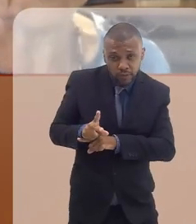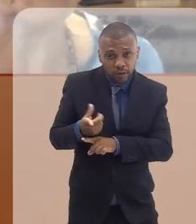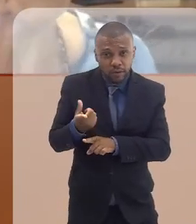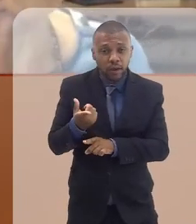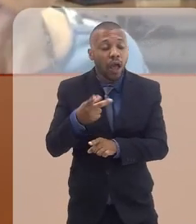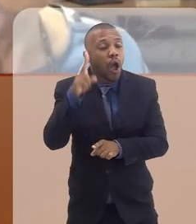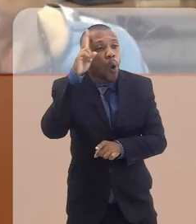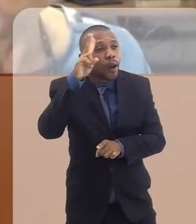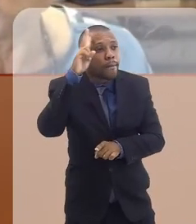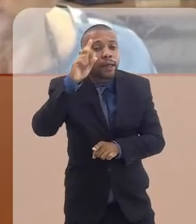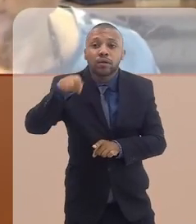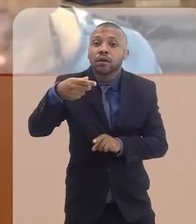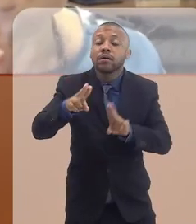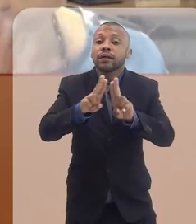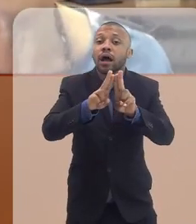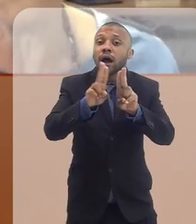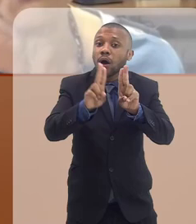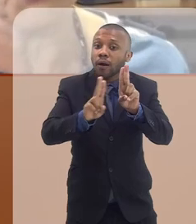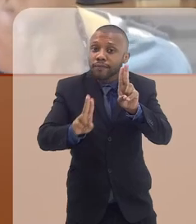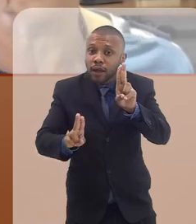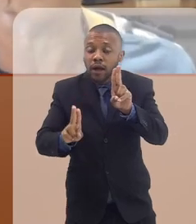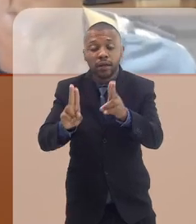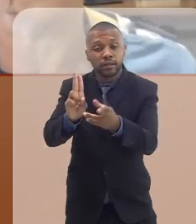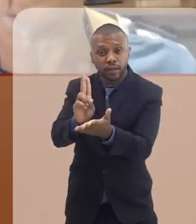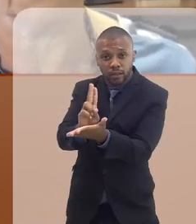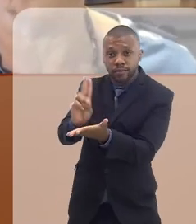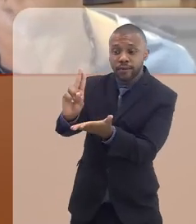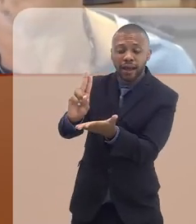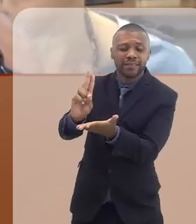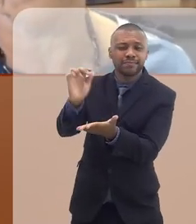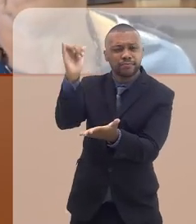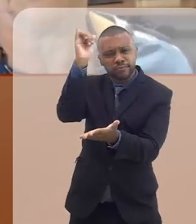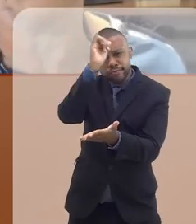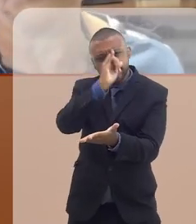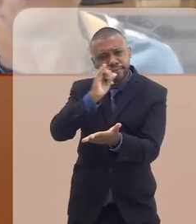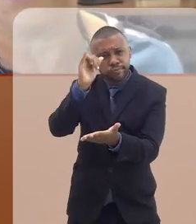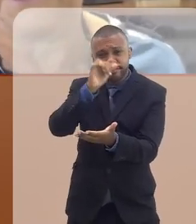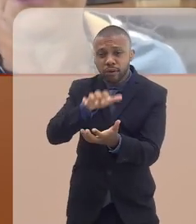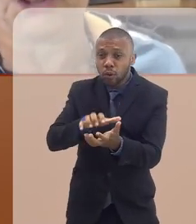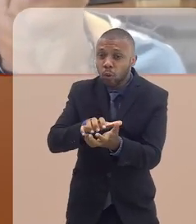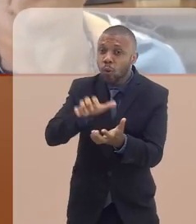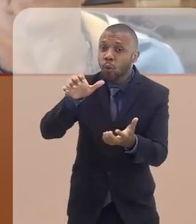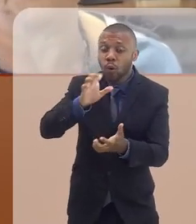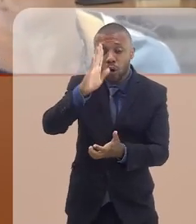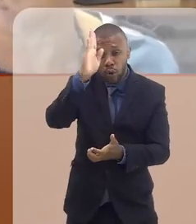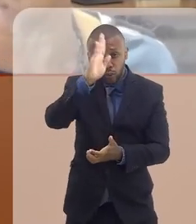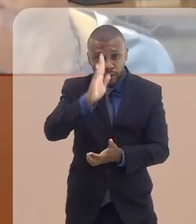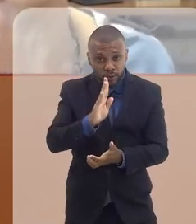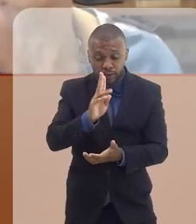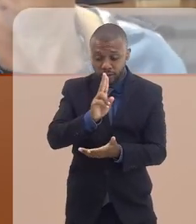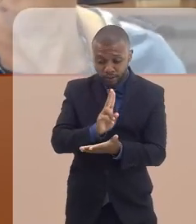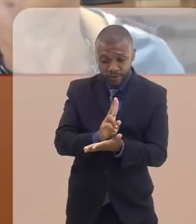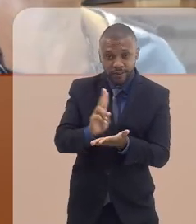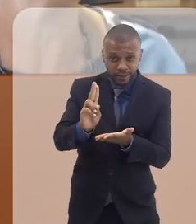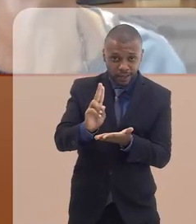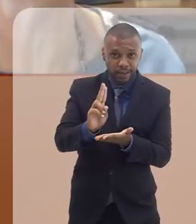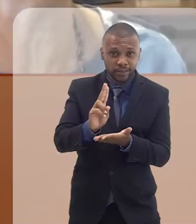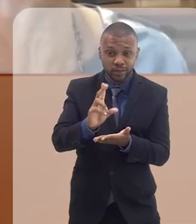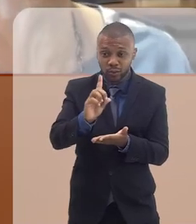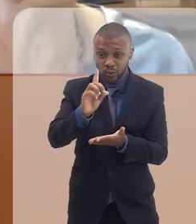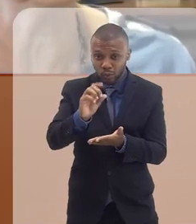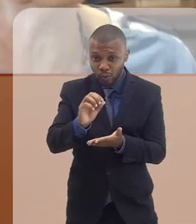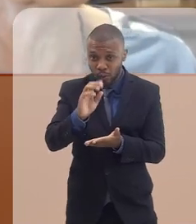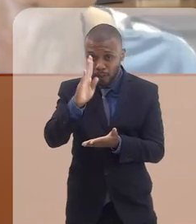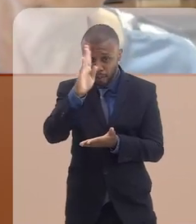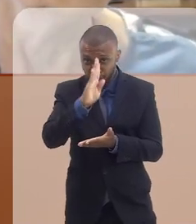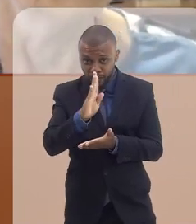até lembrei, a UFRJ, que é a universidade mais antiga do Brasil, né? Universidade